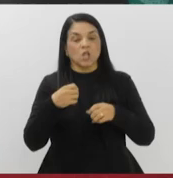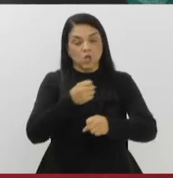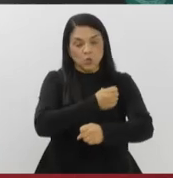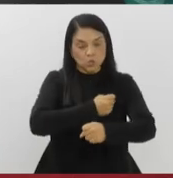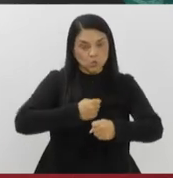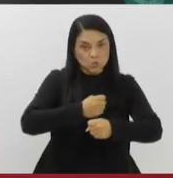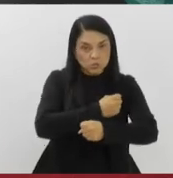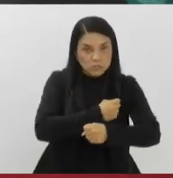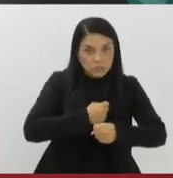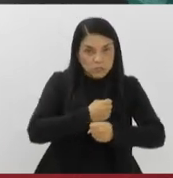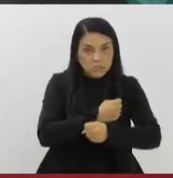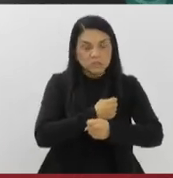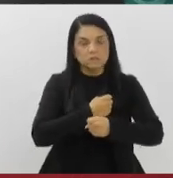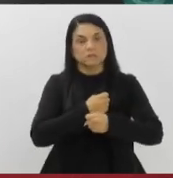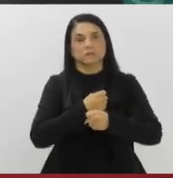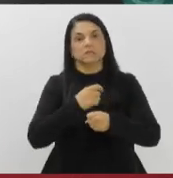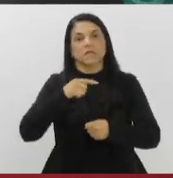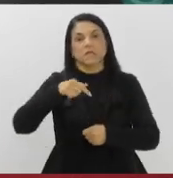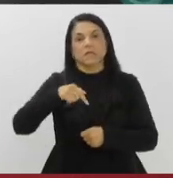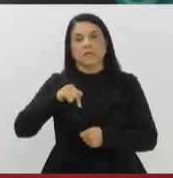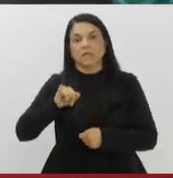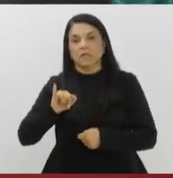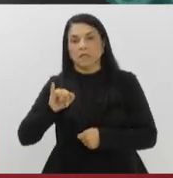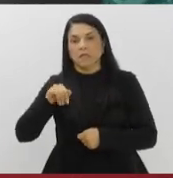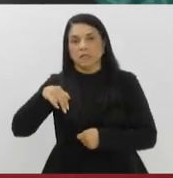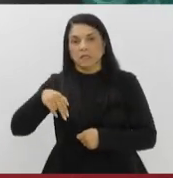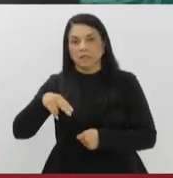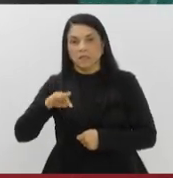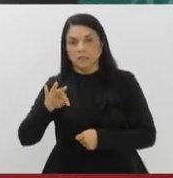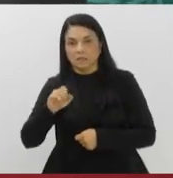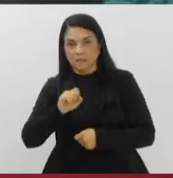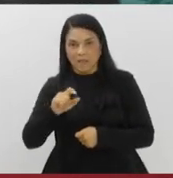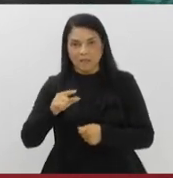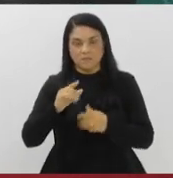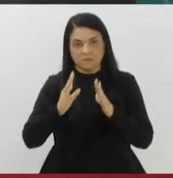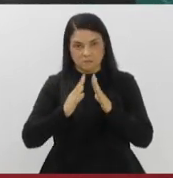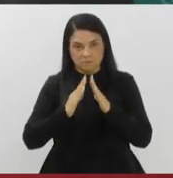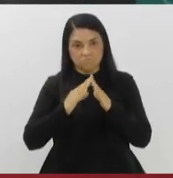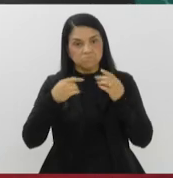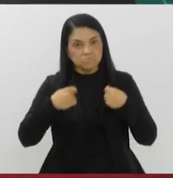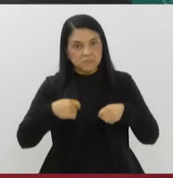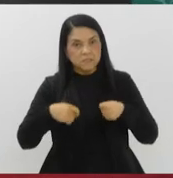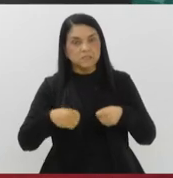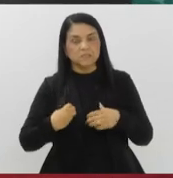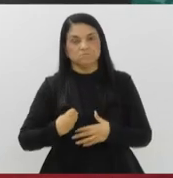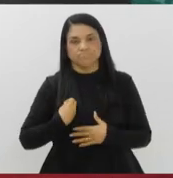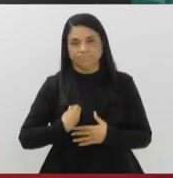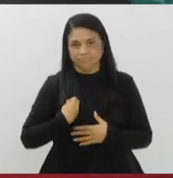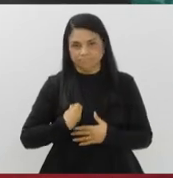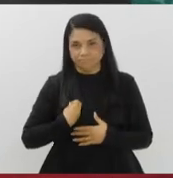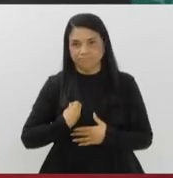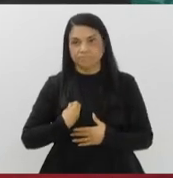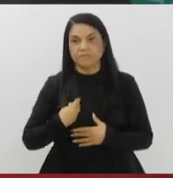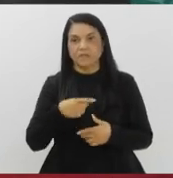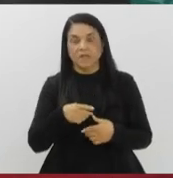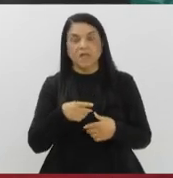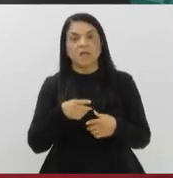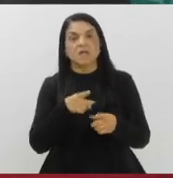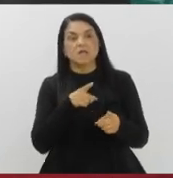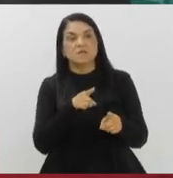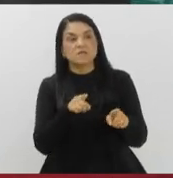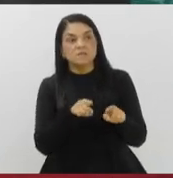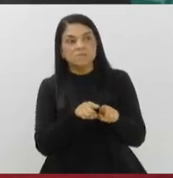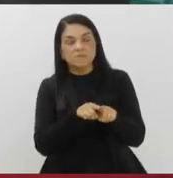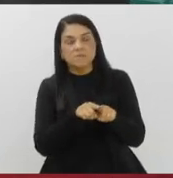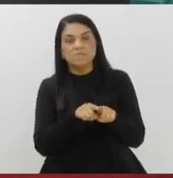existir, entendeu? Esses agentes de soberania, né, e segurança alimentar podem descobrir esse véu aí